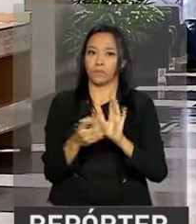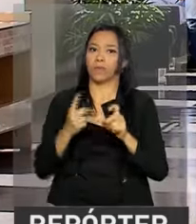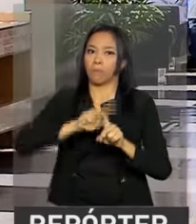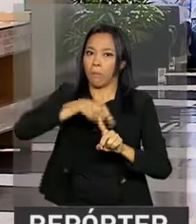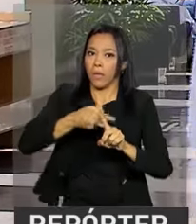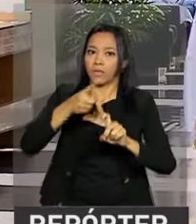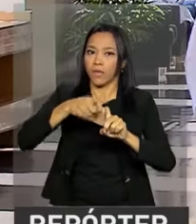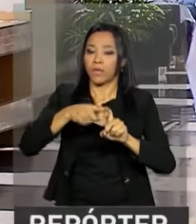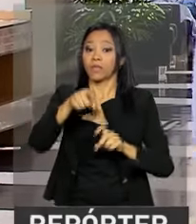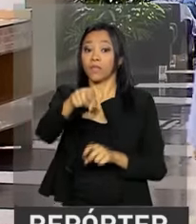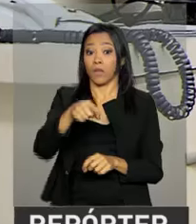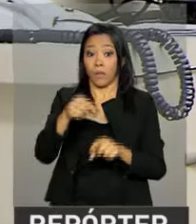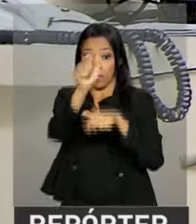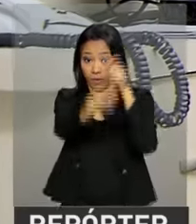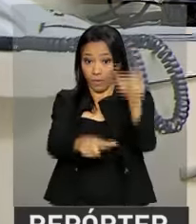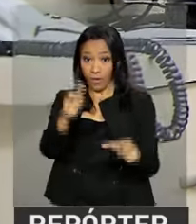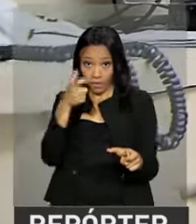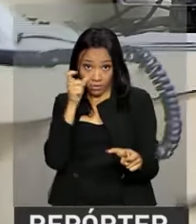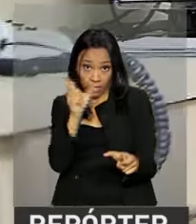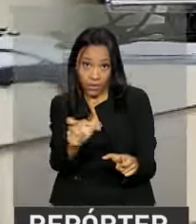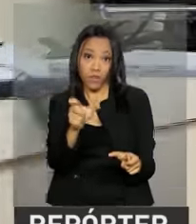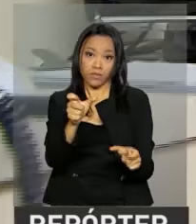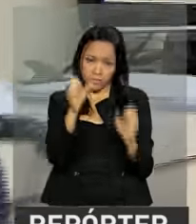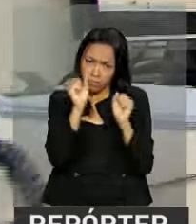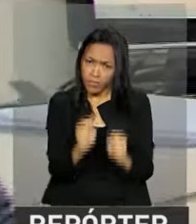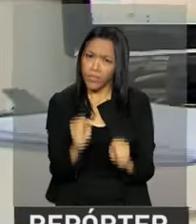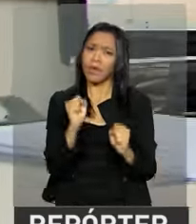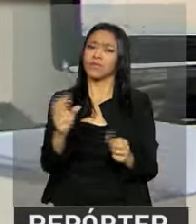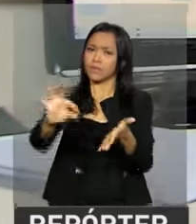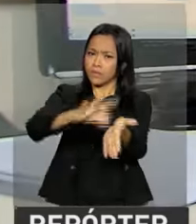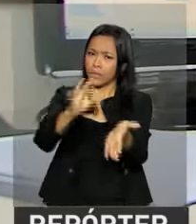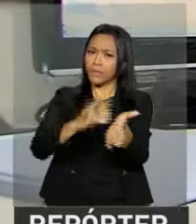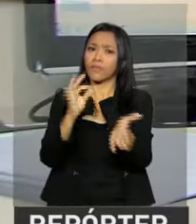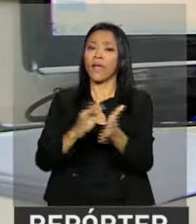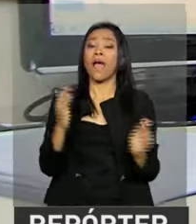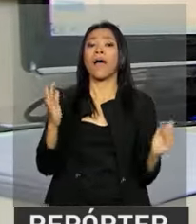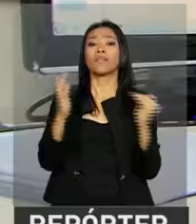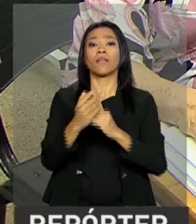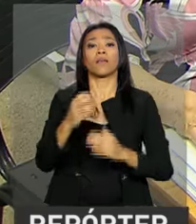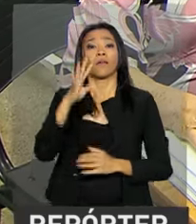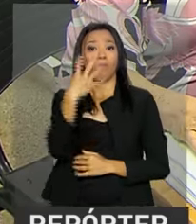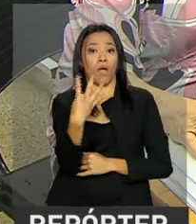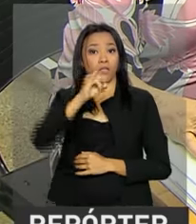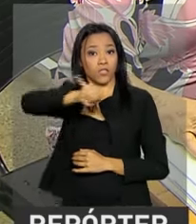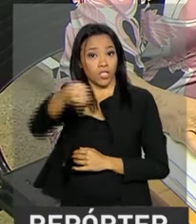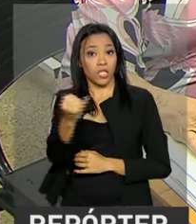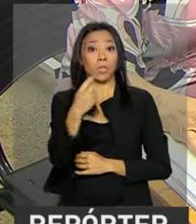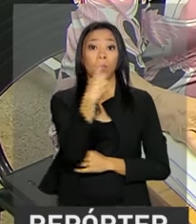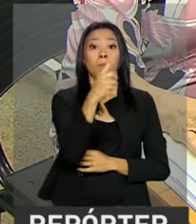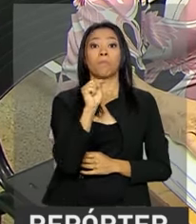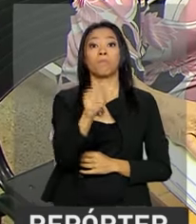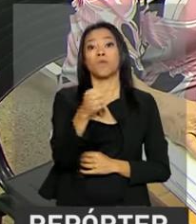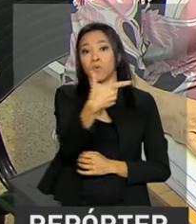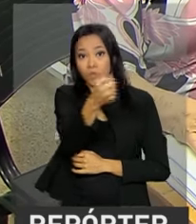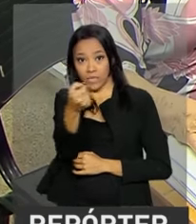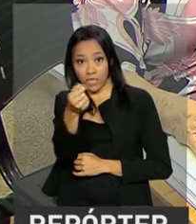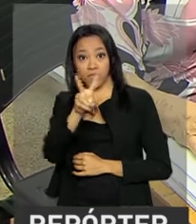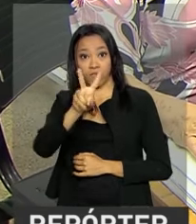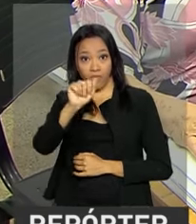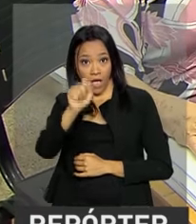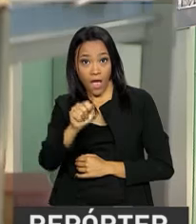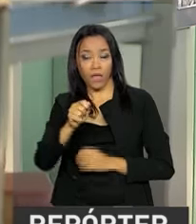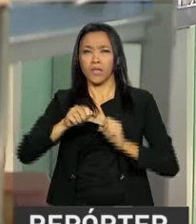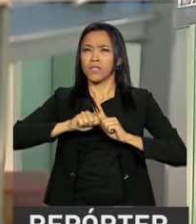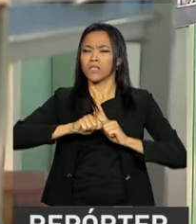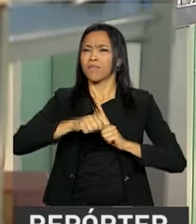interessados em participar do Mais Médicos podem se inscrever até 4 de Janeiro São 1200 vagas distribuídas